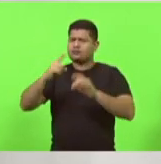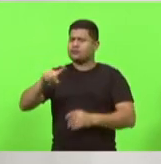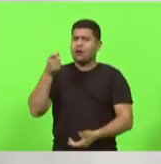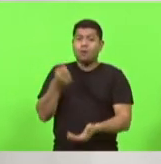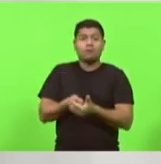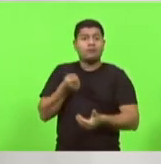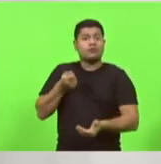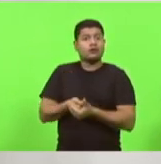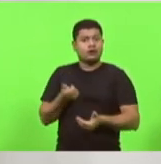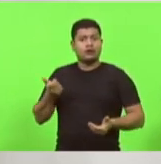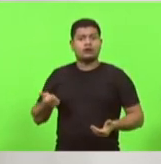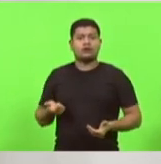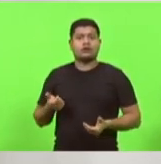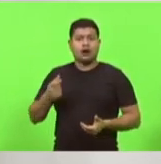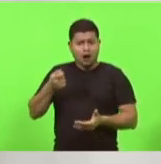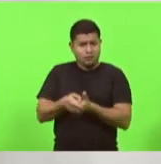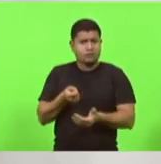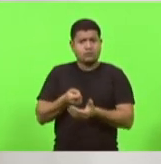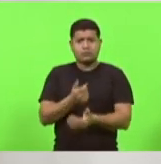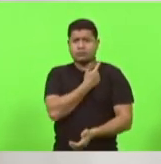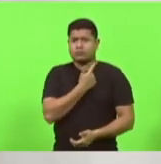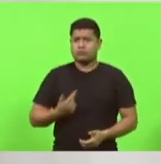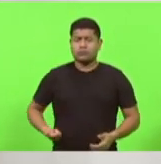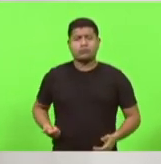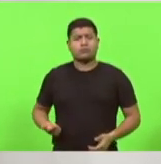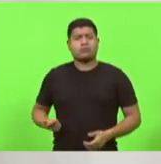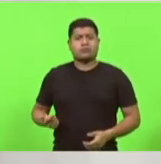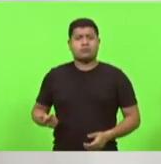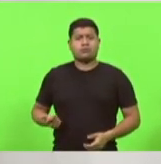é obrigação do Estado. O servidor